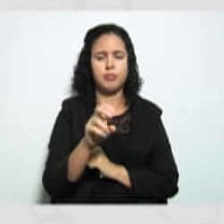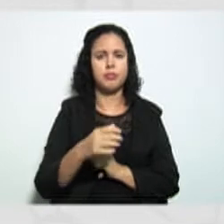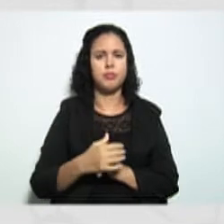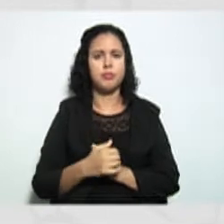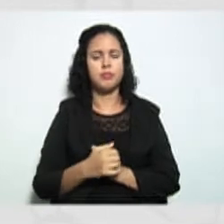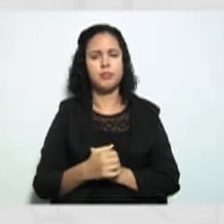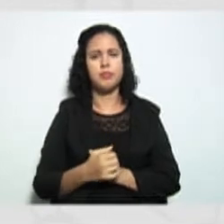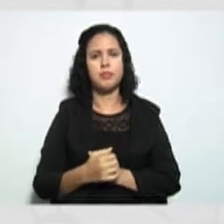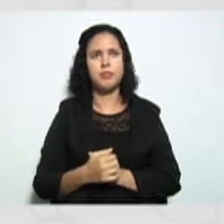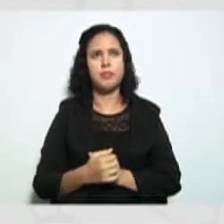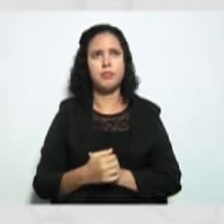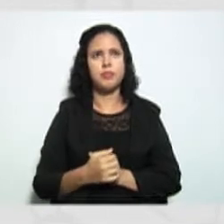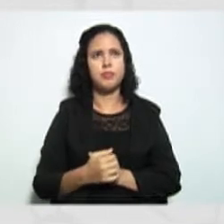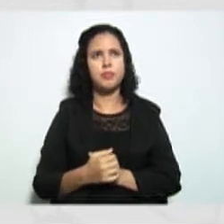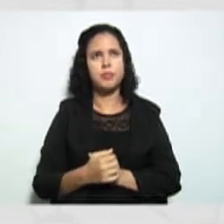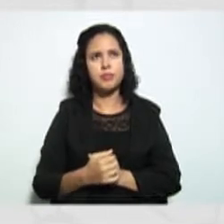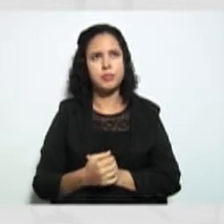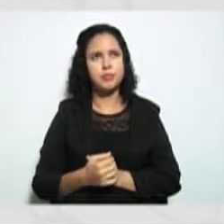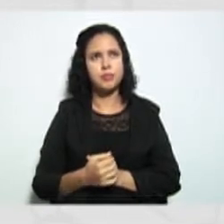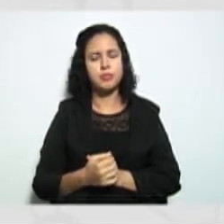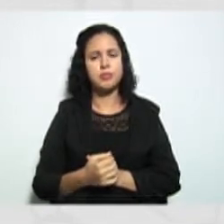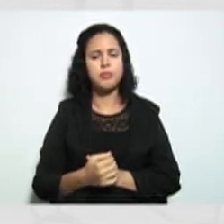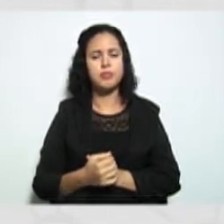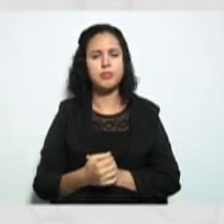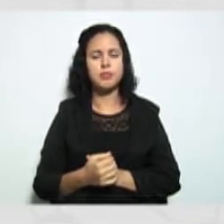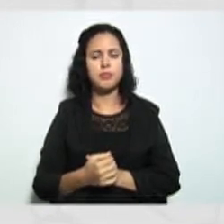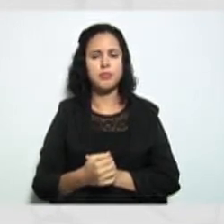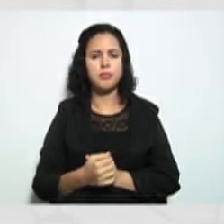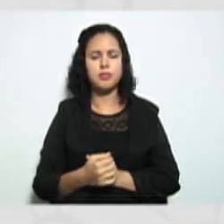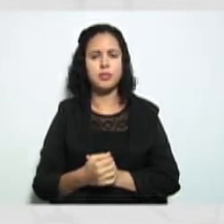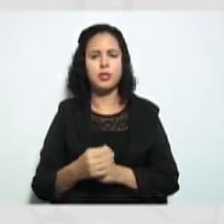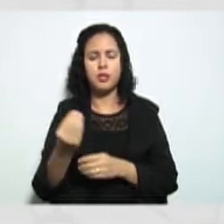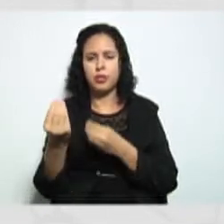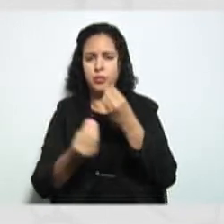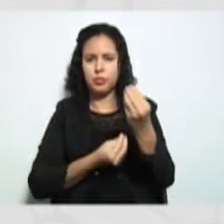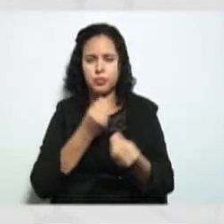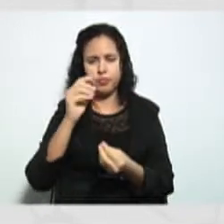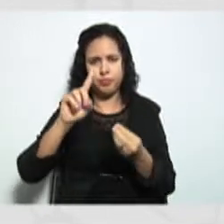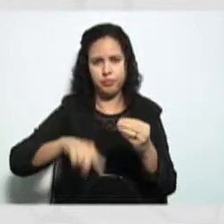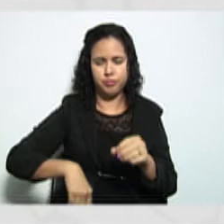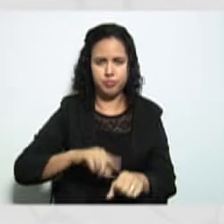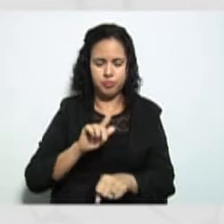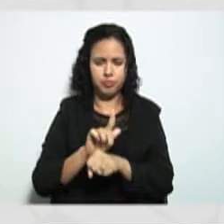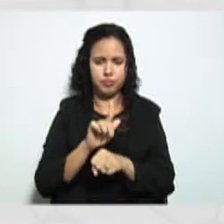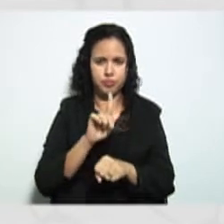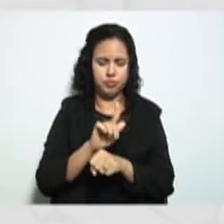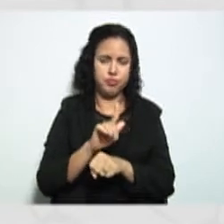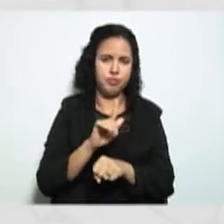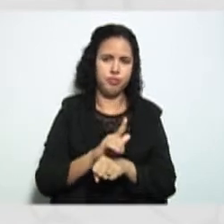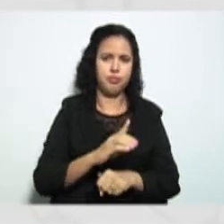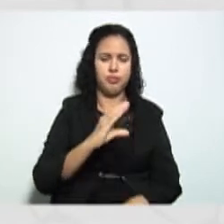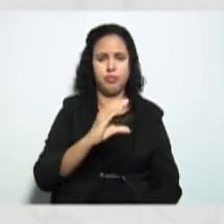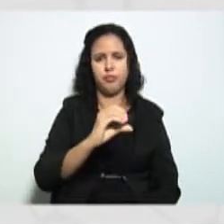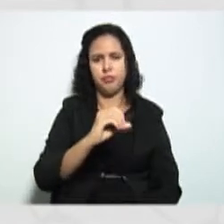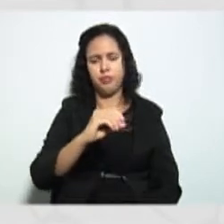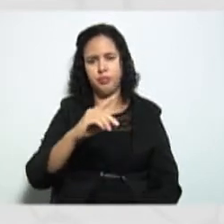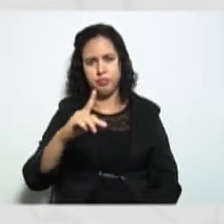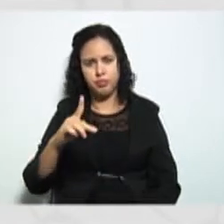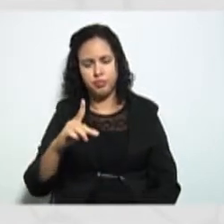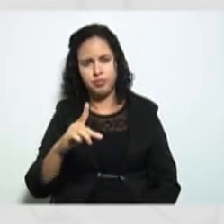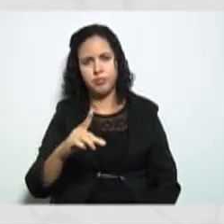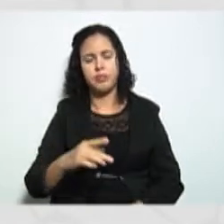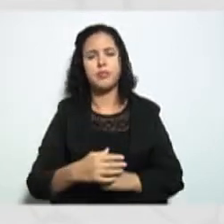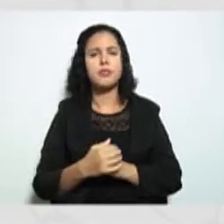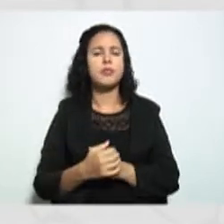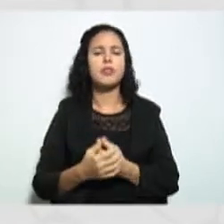a 5, né? Ela fala assim: como é realizada a gestão da cooperativa? Nossas perguntas estão muito ligadas a essa primeira parte